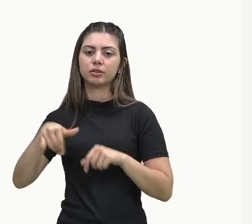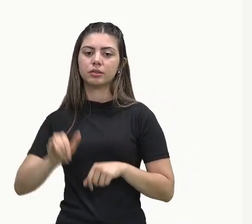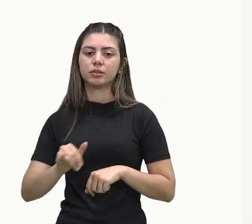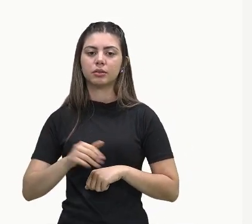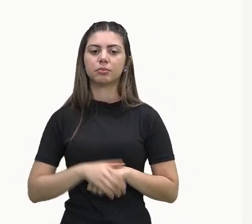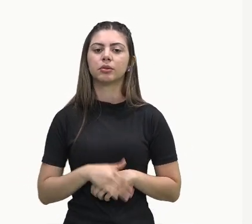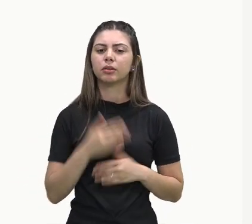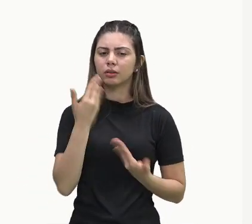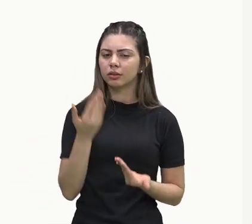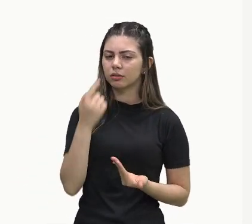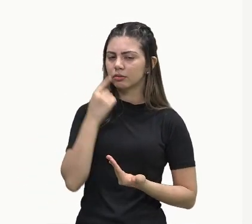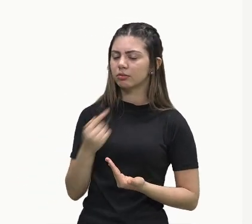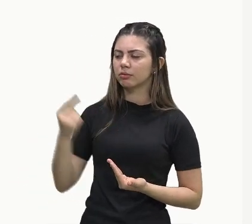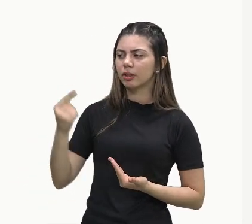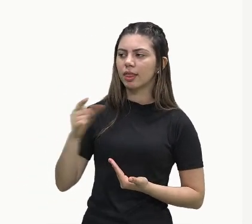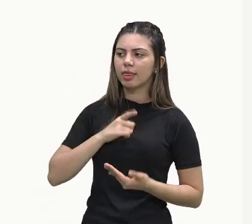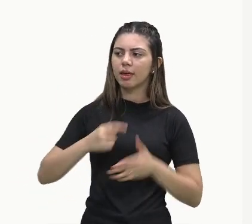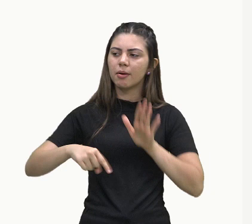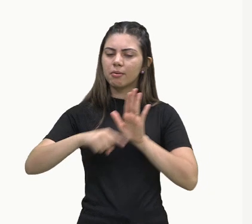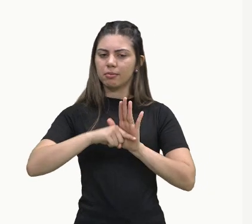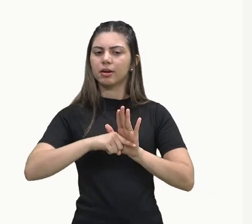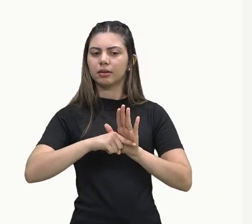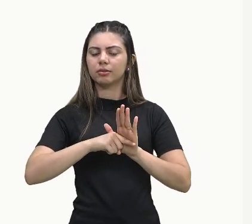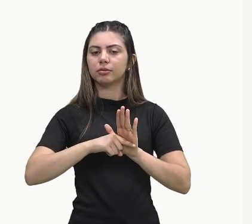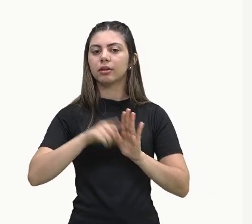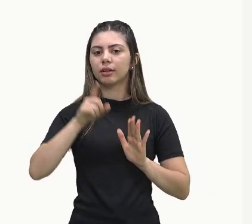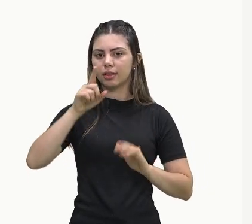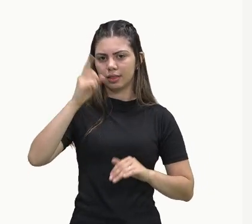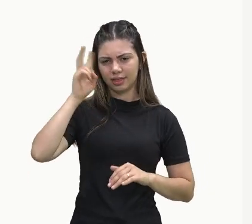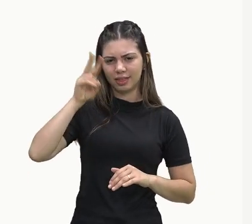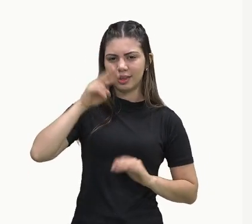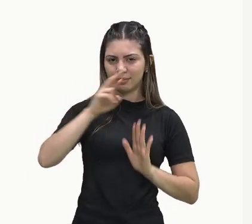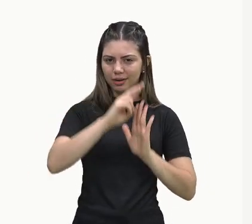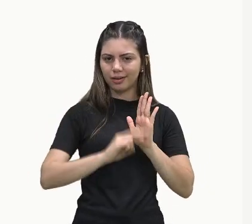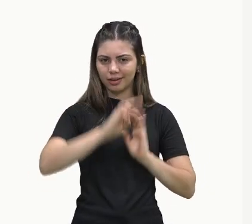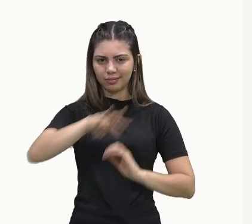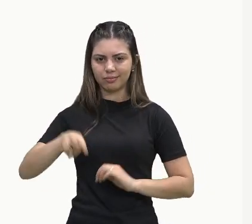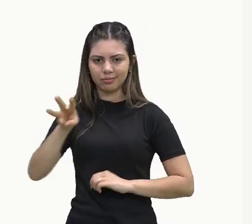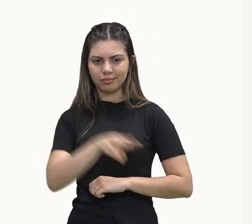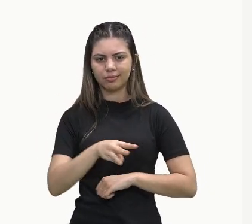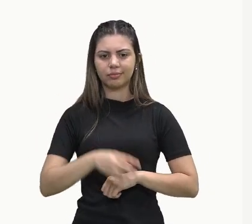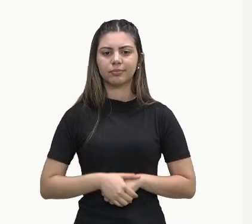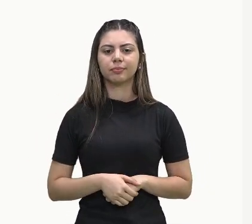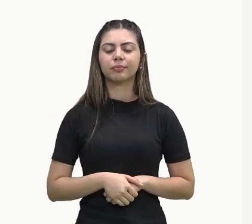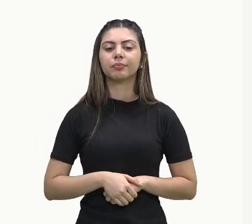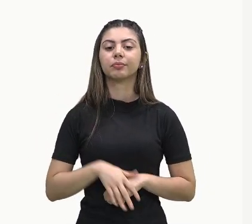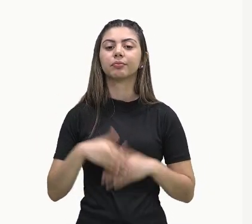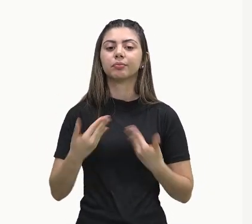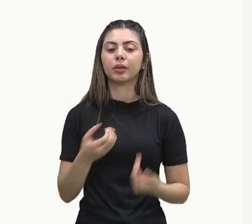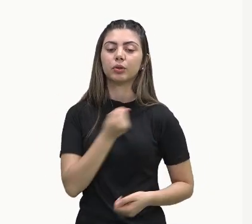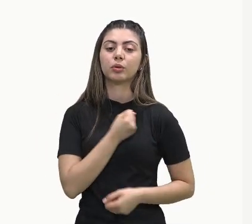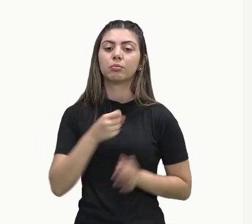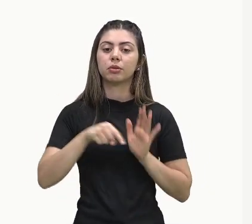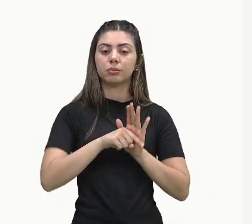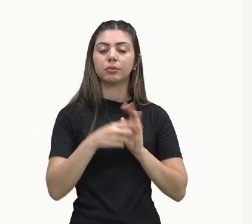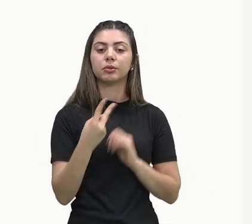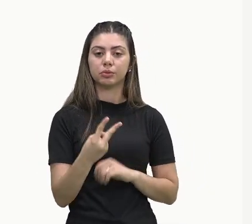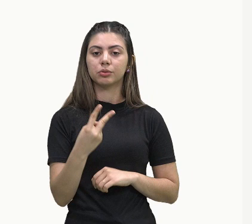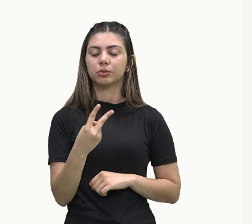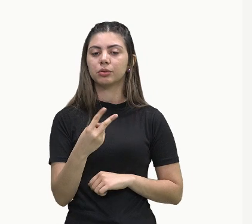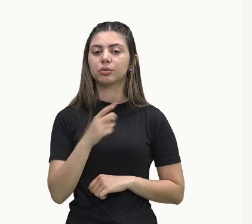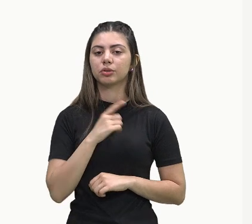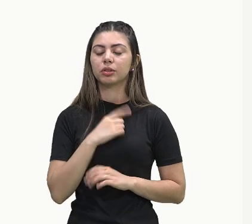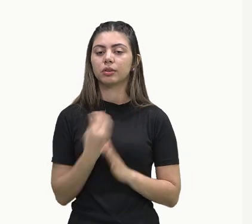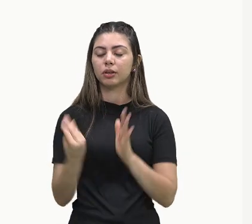o menos da regra né de Sari O -2 que é o valor do ponto lá da